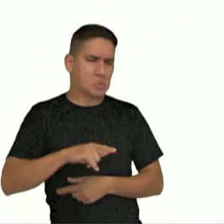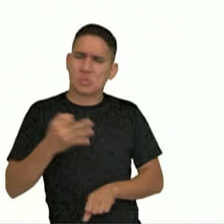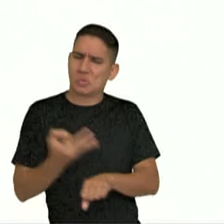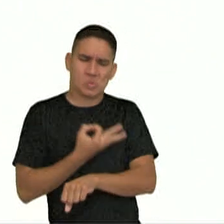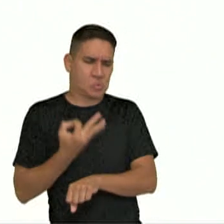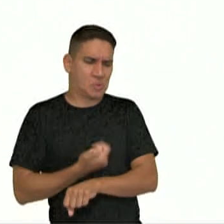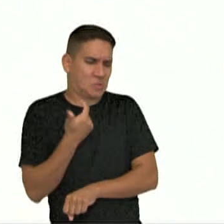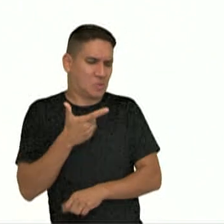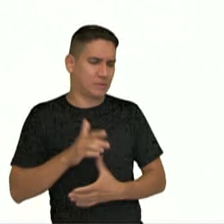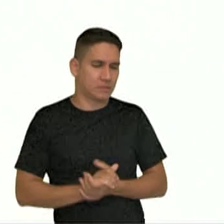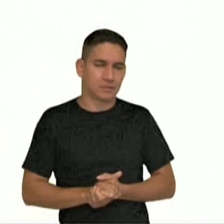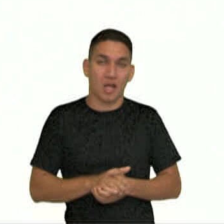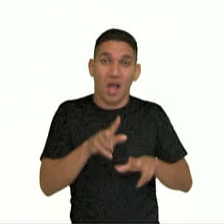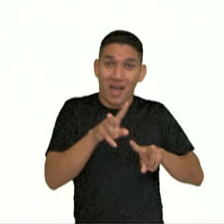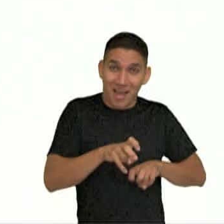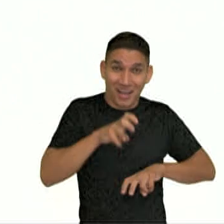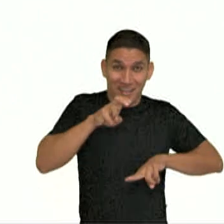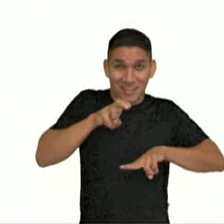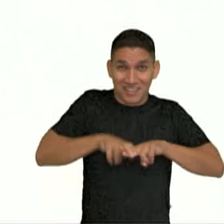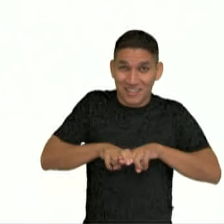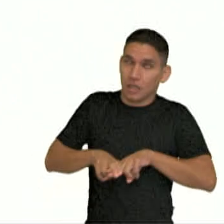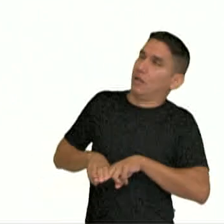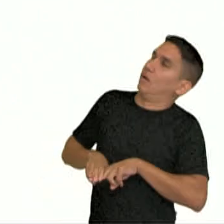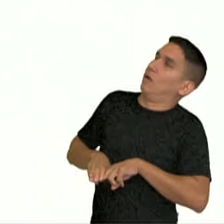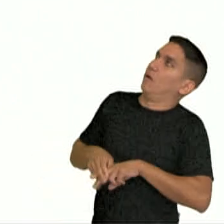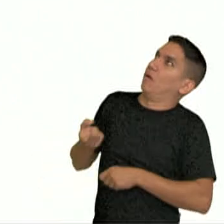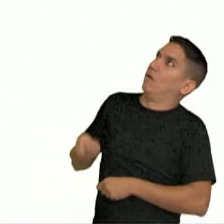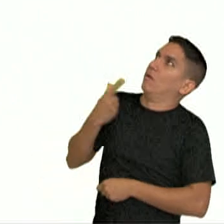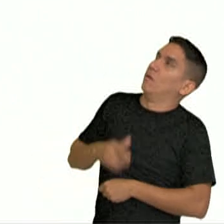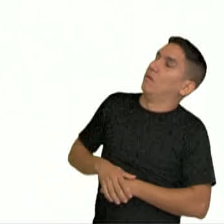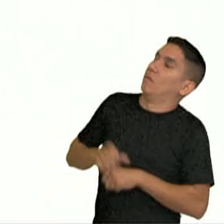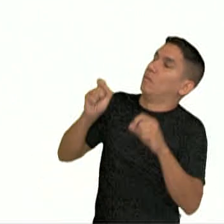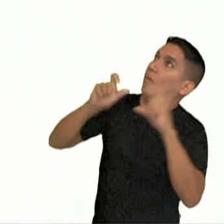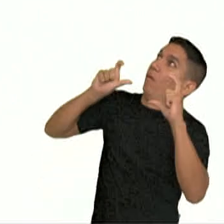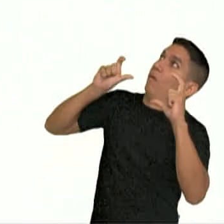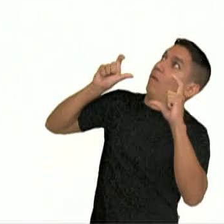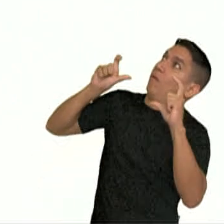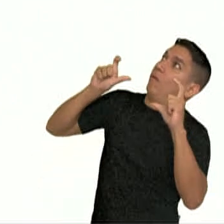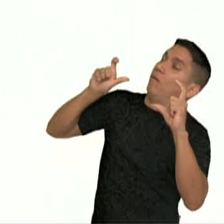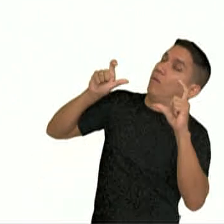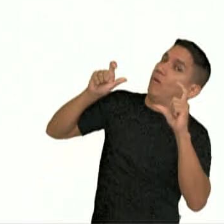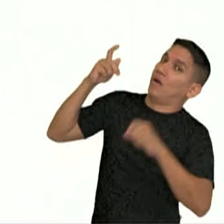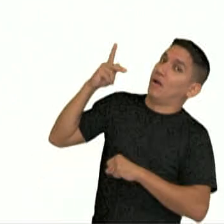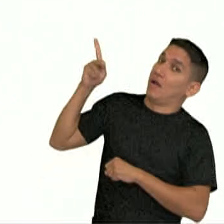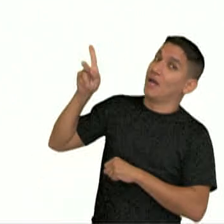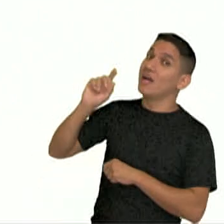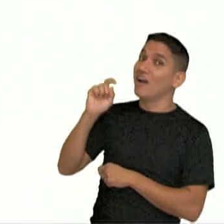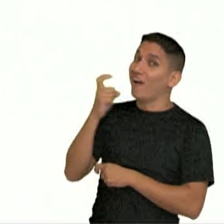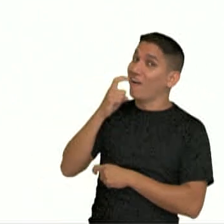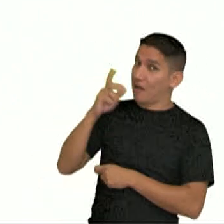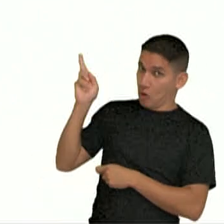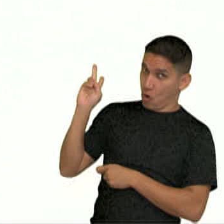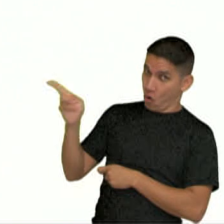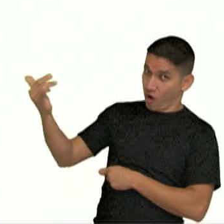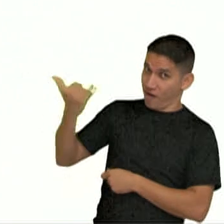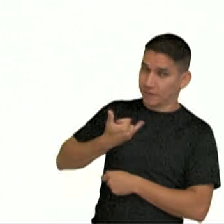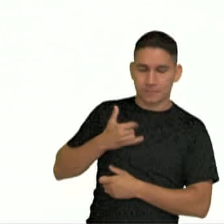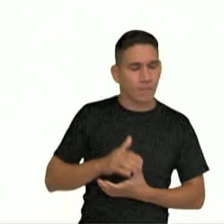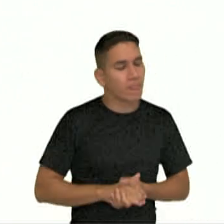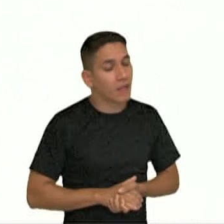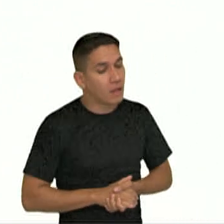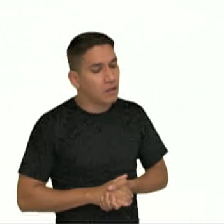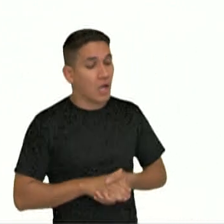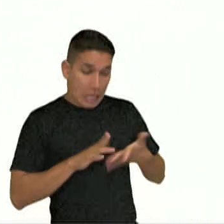bom? O caipira ouve com um olhar atento. O dentista continua falando: e